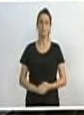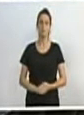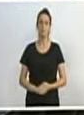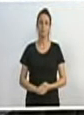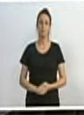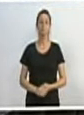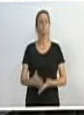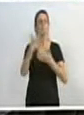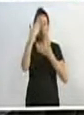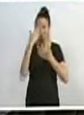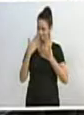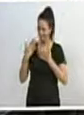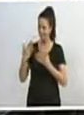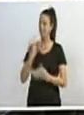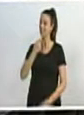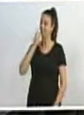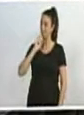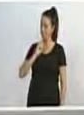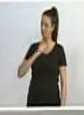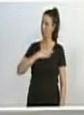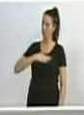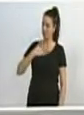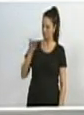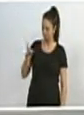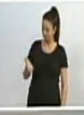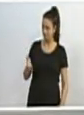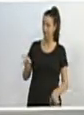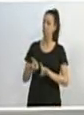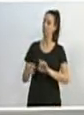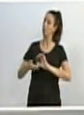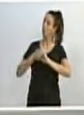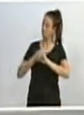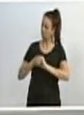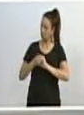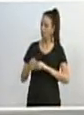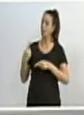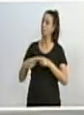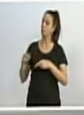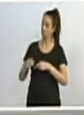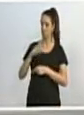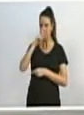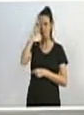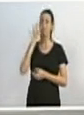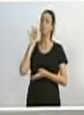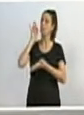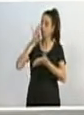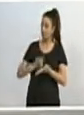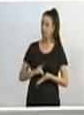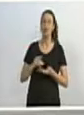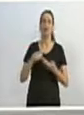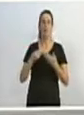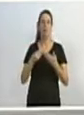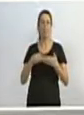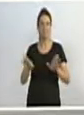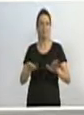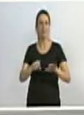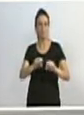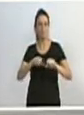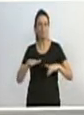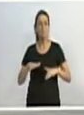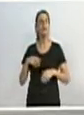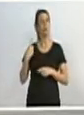Obrigado, vereador Fábio, quero saudá-lo. Parabenizá-lo pela condução da frente parlamentar, por esse debate que Vossa Excelência assumiu